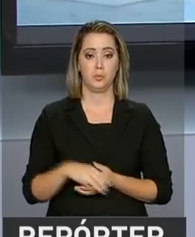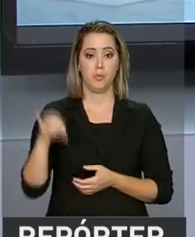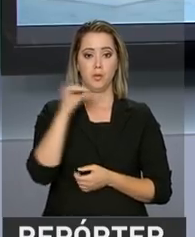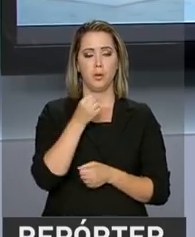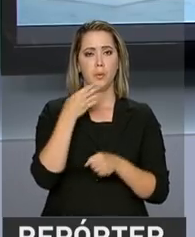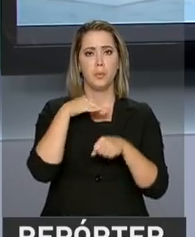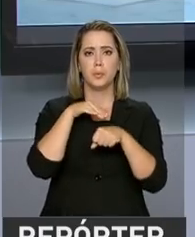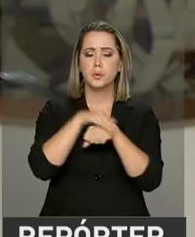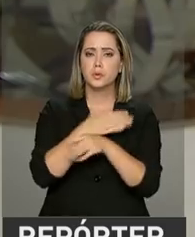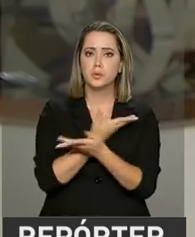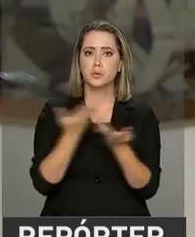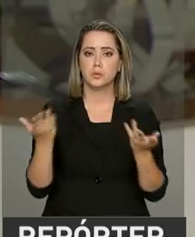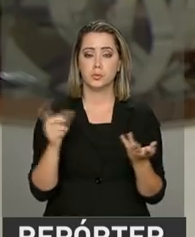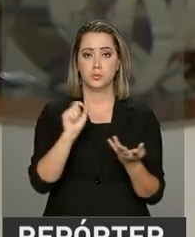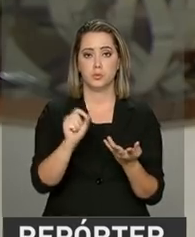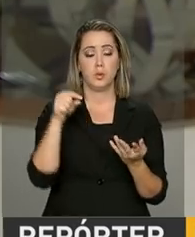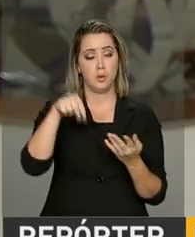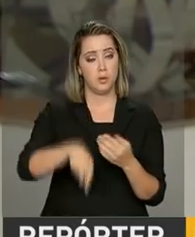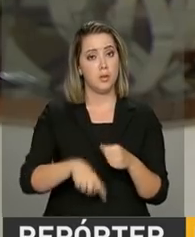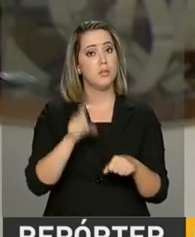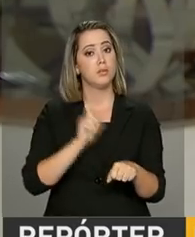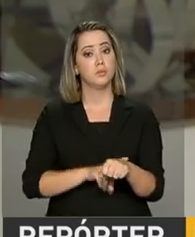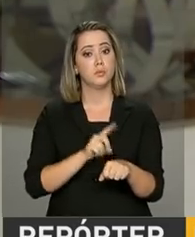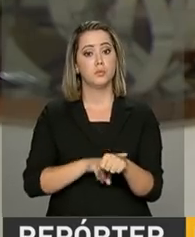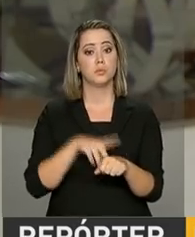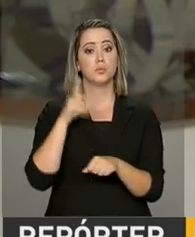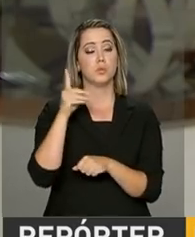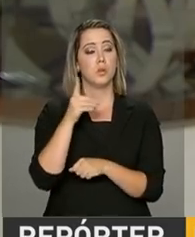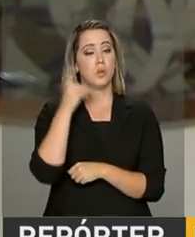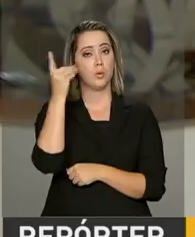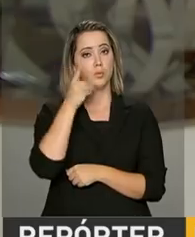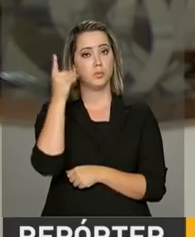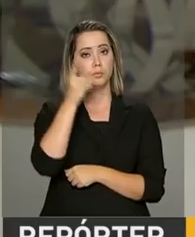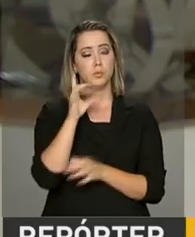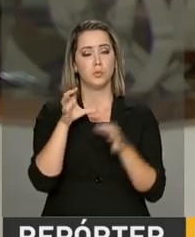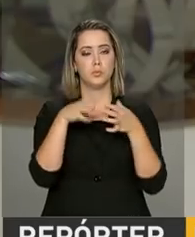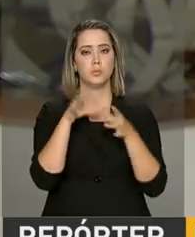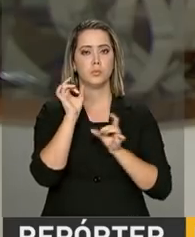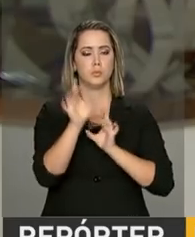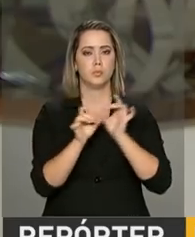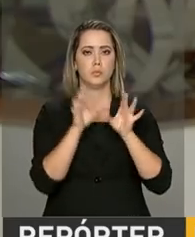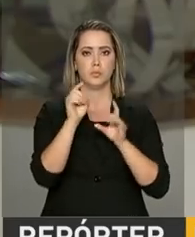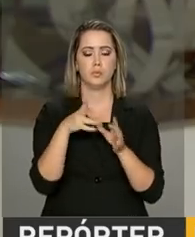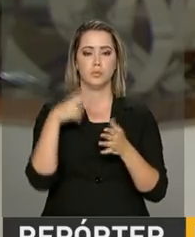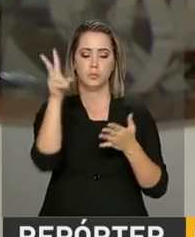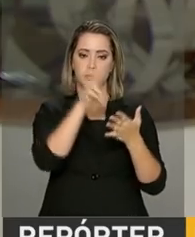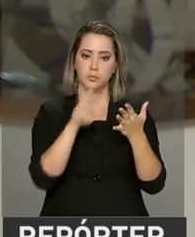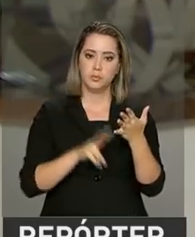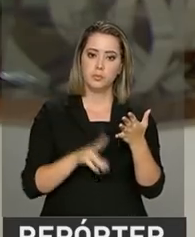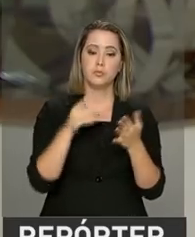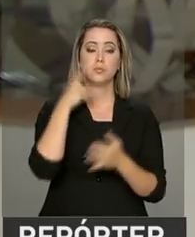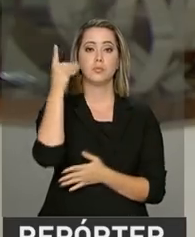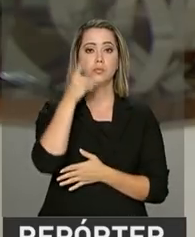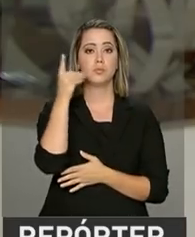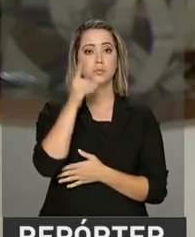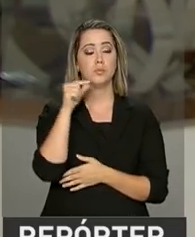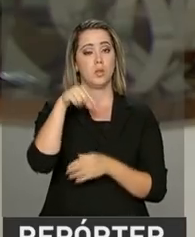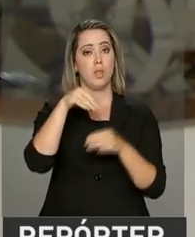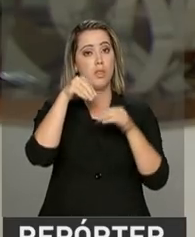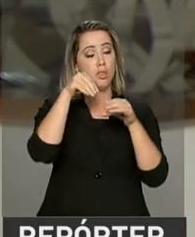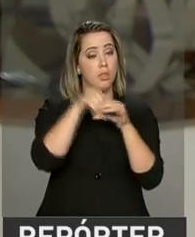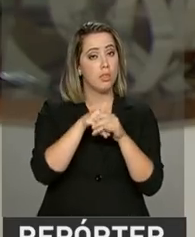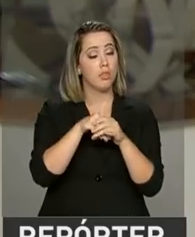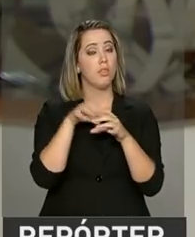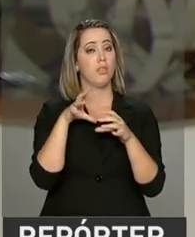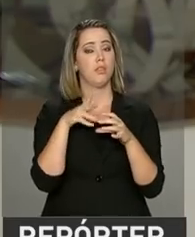jardim boa noite a todos olha jardim neste momento os deputados da comissão especial que analisa a reforma da previdência na câmara